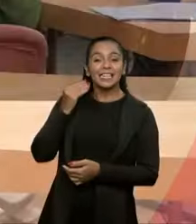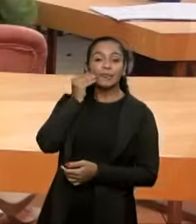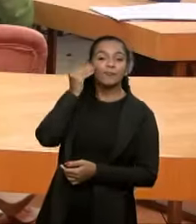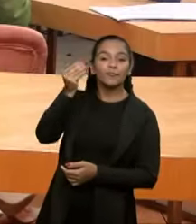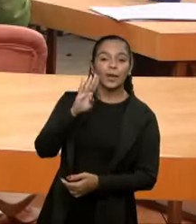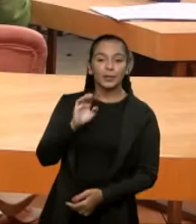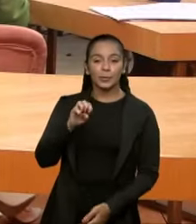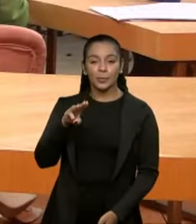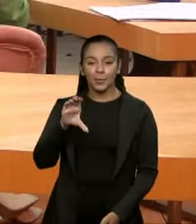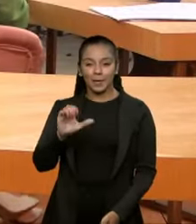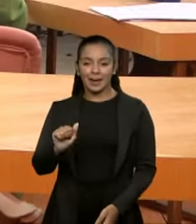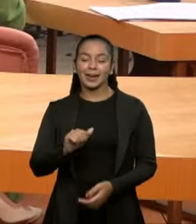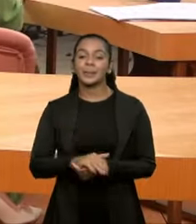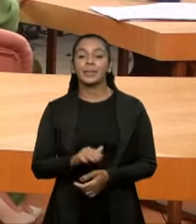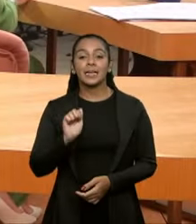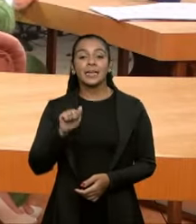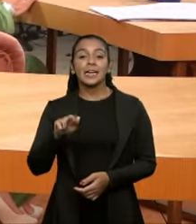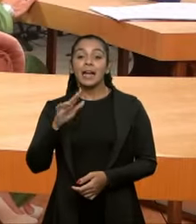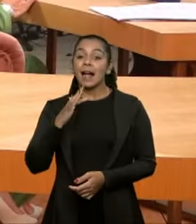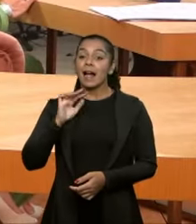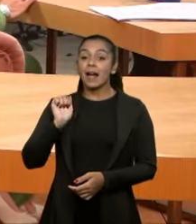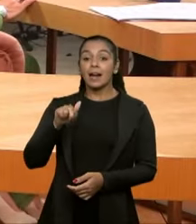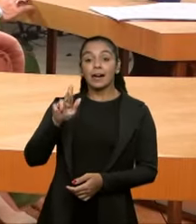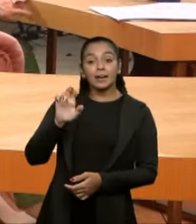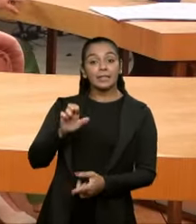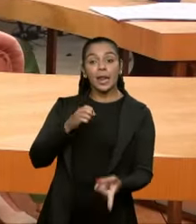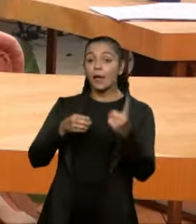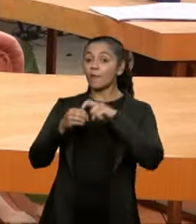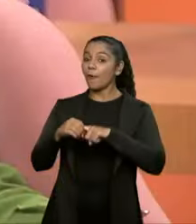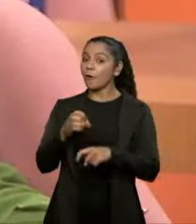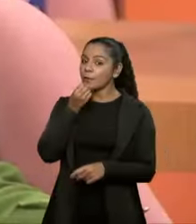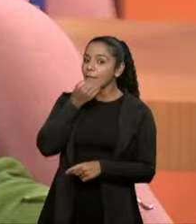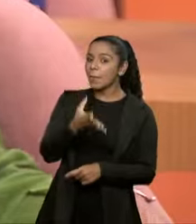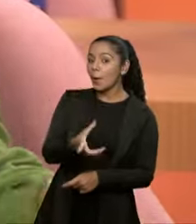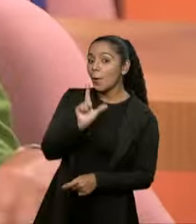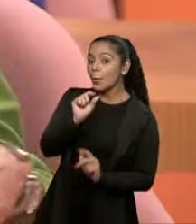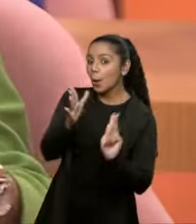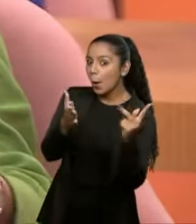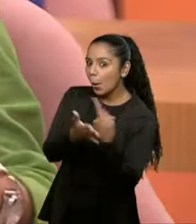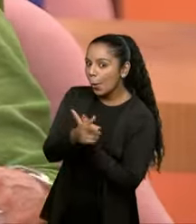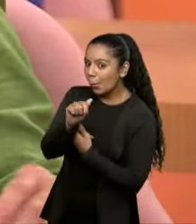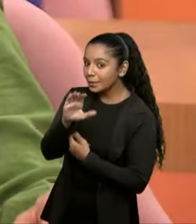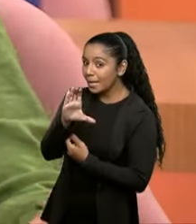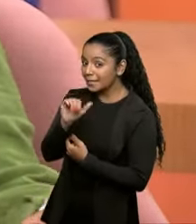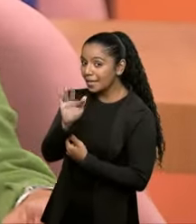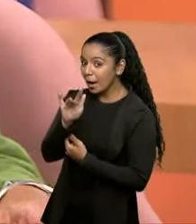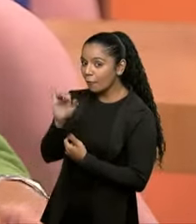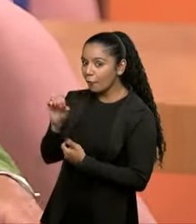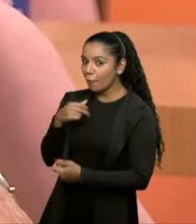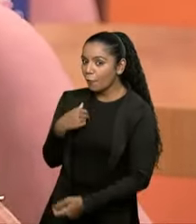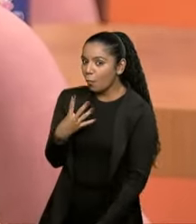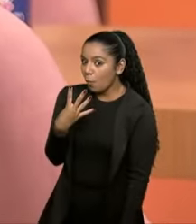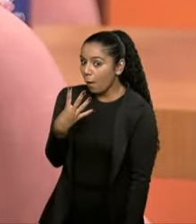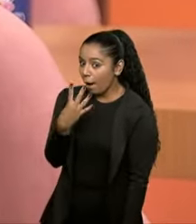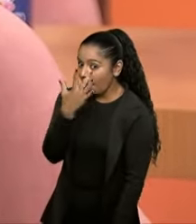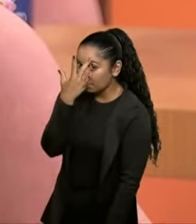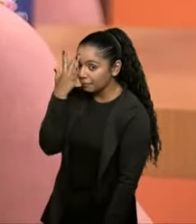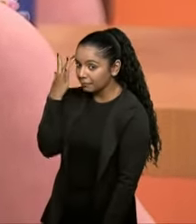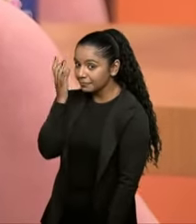Muca. André, volta pra contar o que acontece nesse cafofo, gente. Quatro meu pessoas. Deus, quatro pessoas ali.